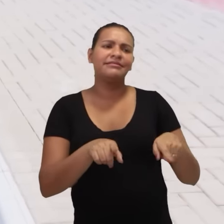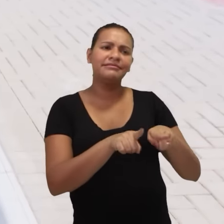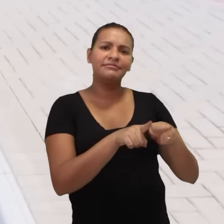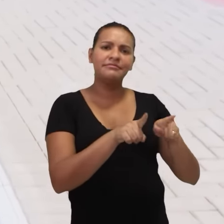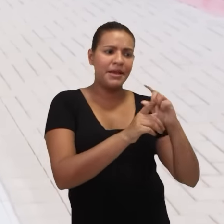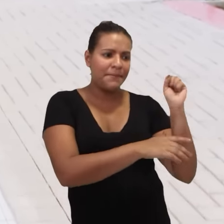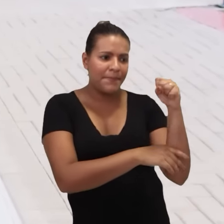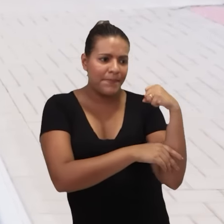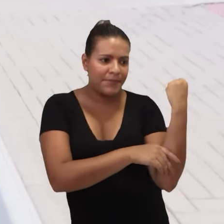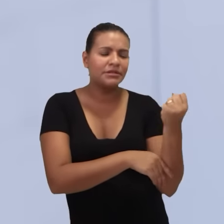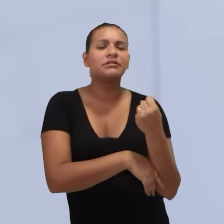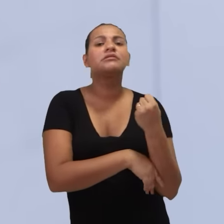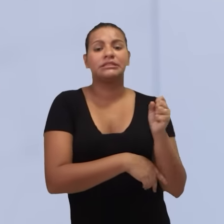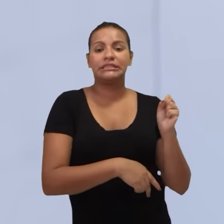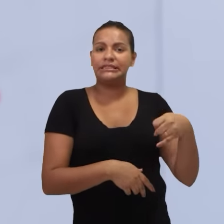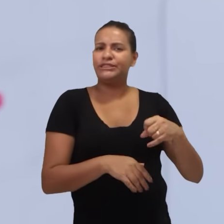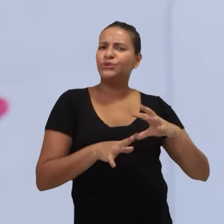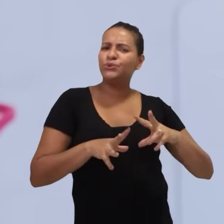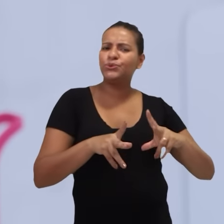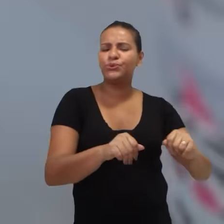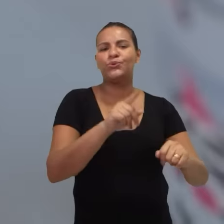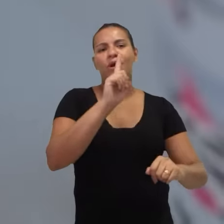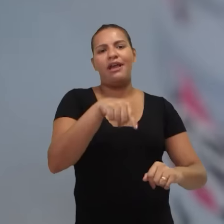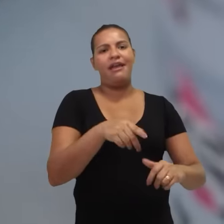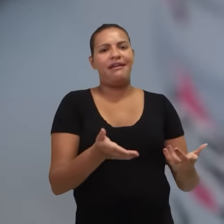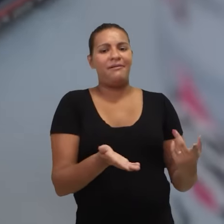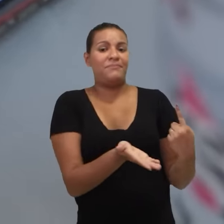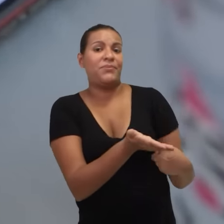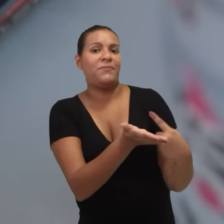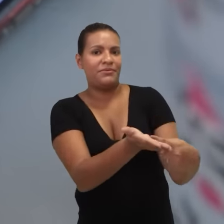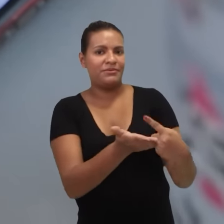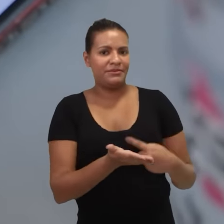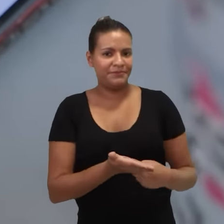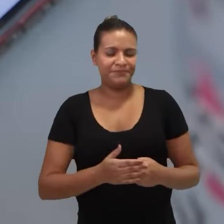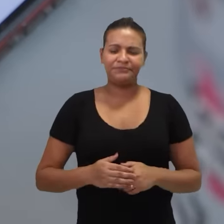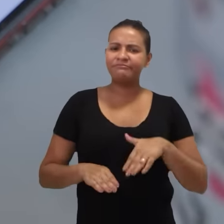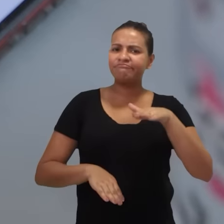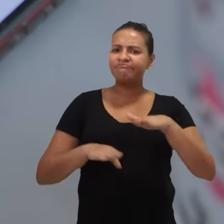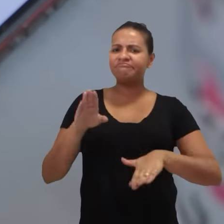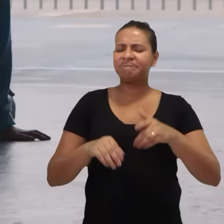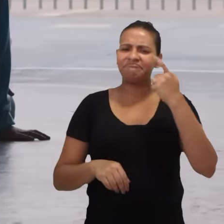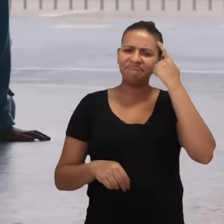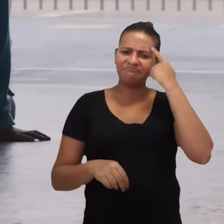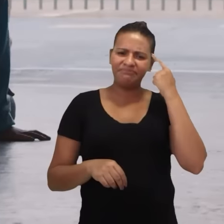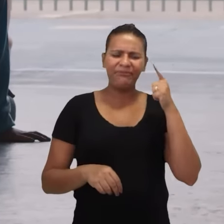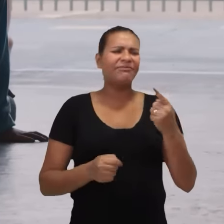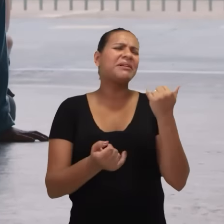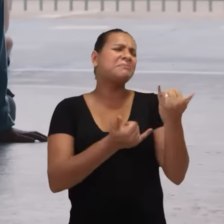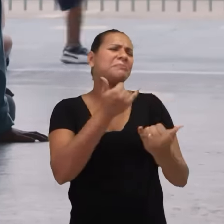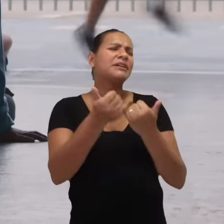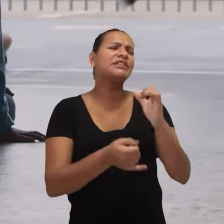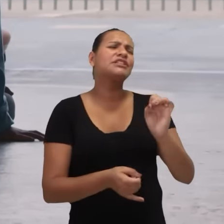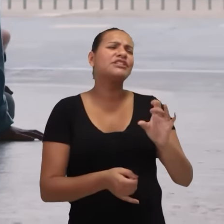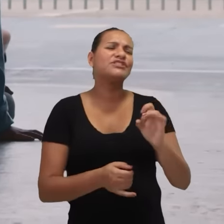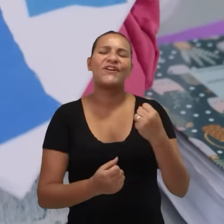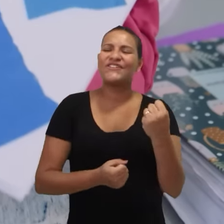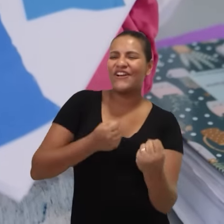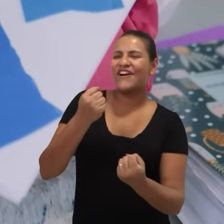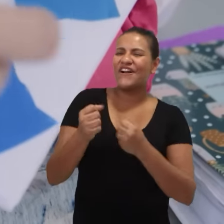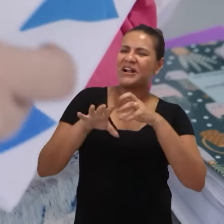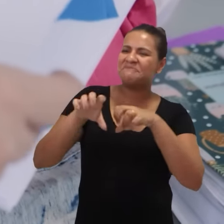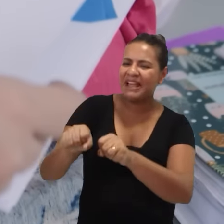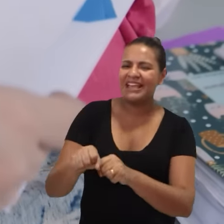tem intenção ali. Eu, como professora, a gente fala, por mais que não pareça, ah, eles estão brincando de pega-pega, mas existe